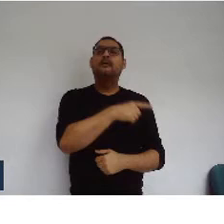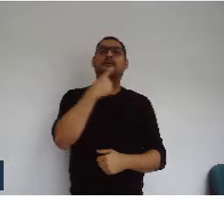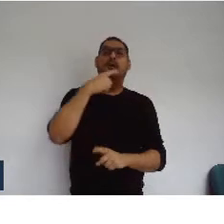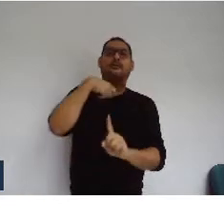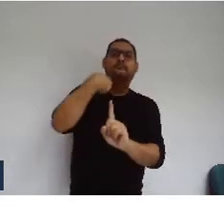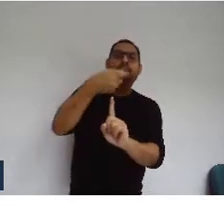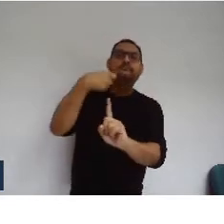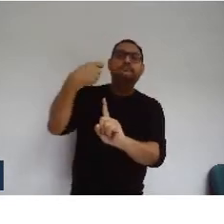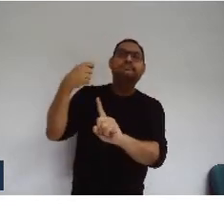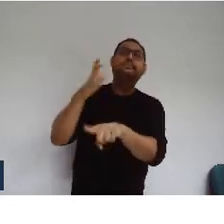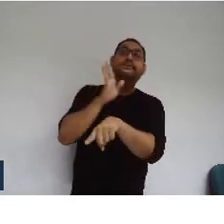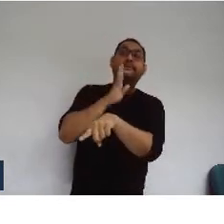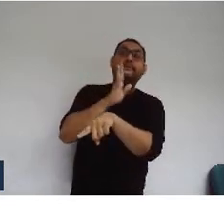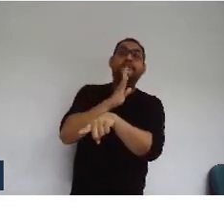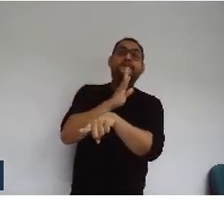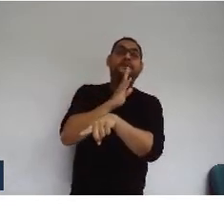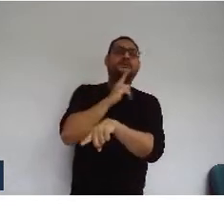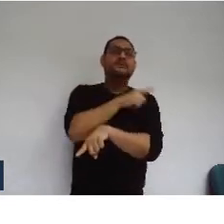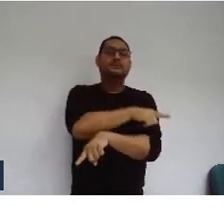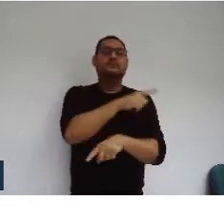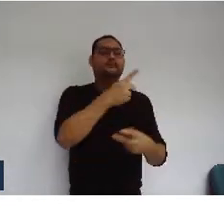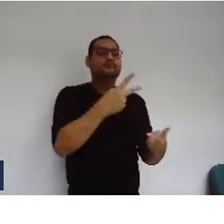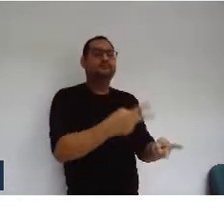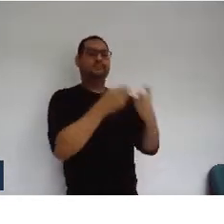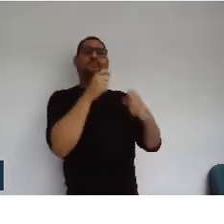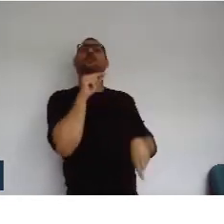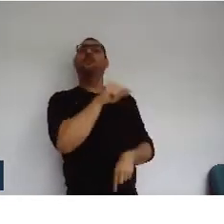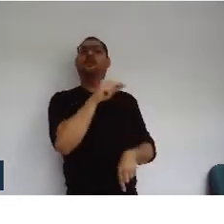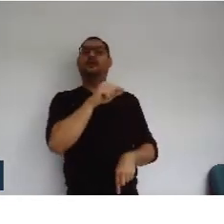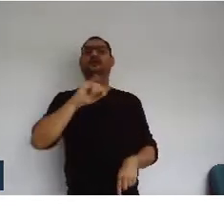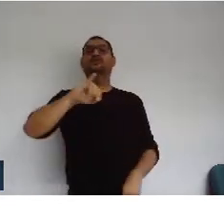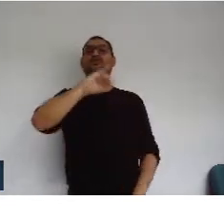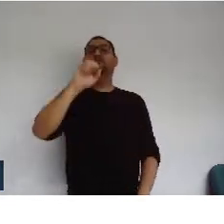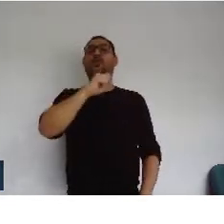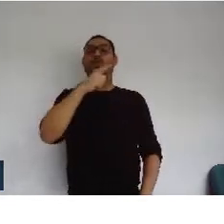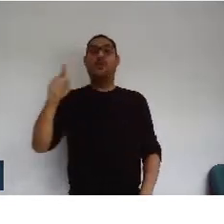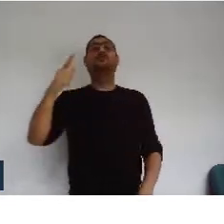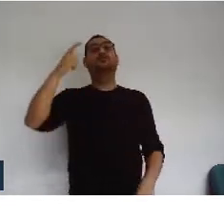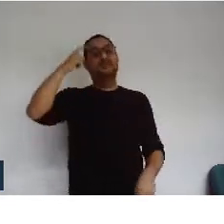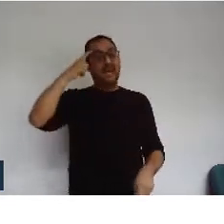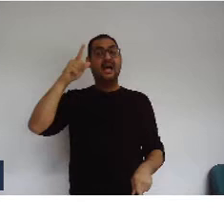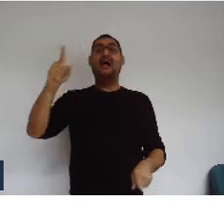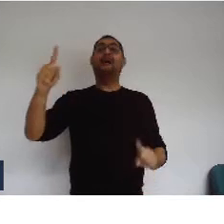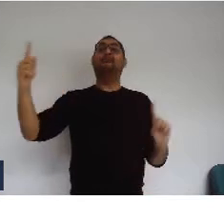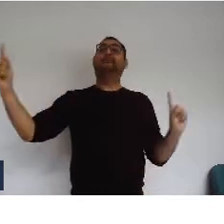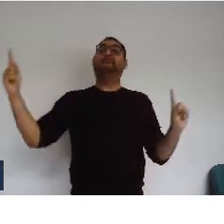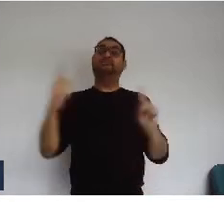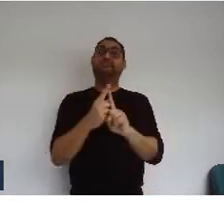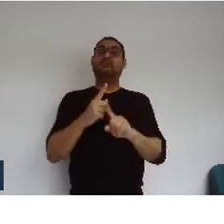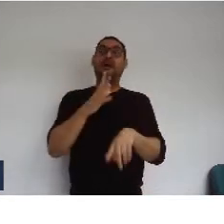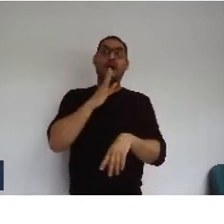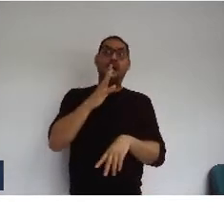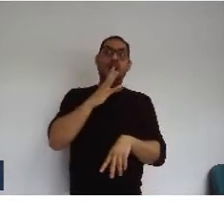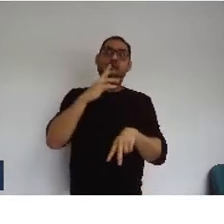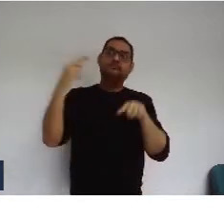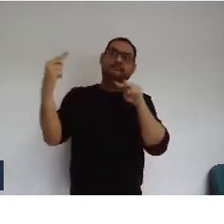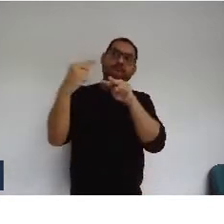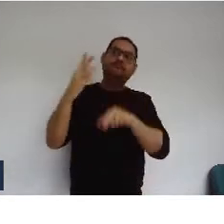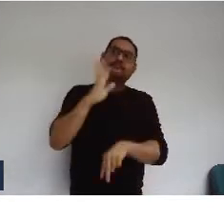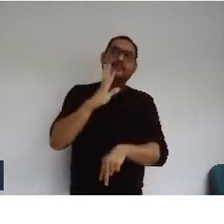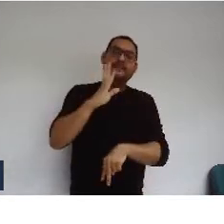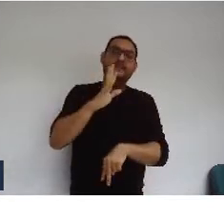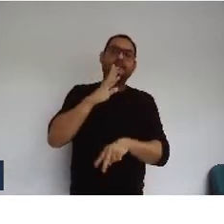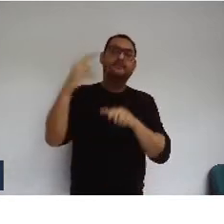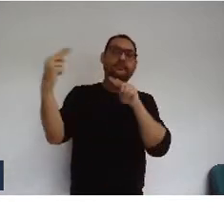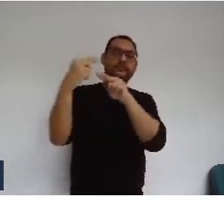frequentam o lugar, João deixa entrever os circuitos de afeto que estabeleceu ali, a ponto de